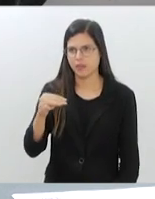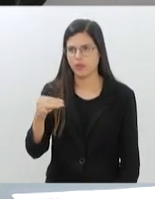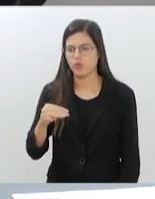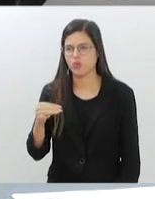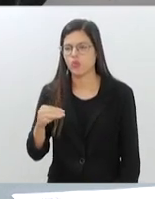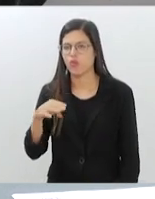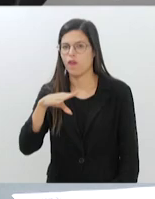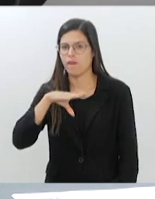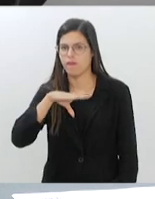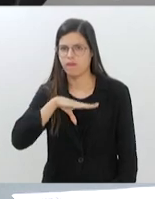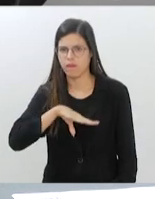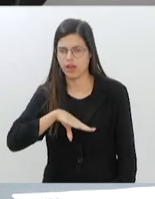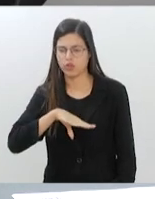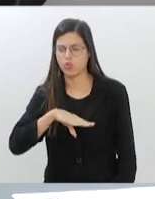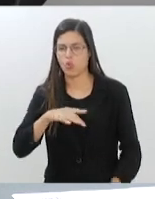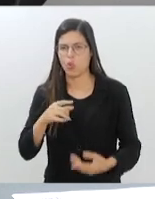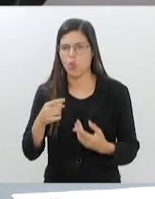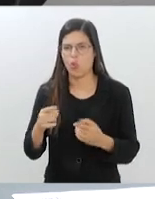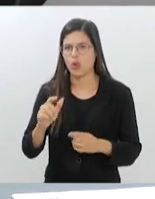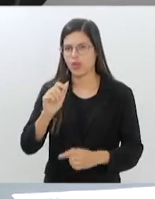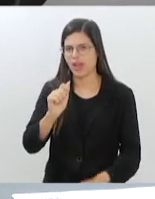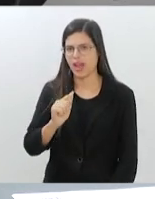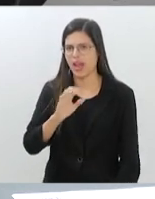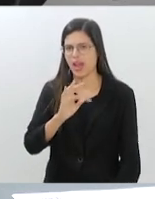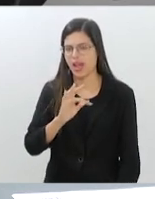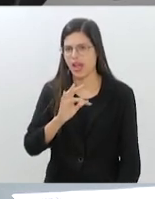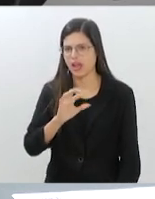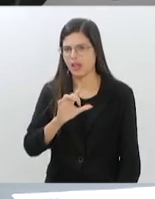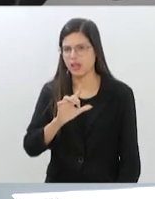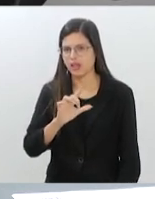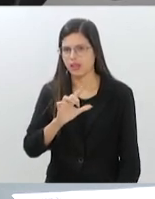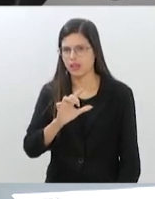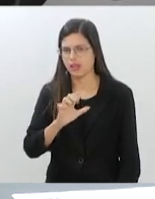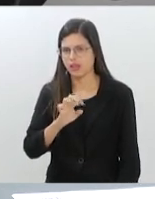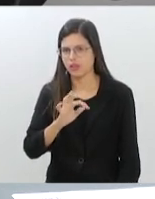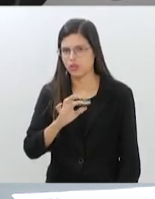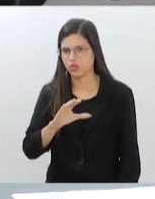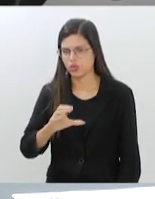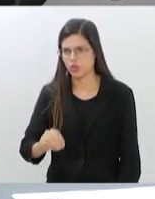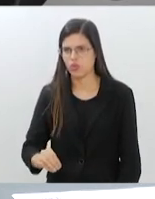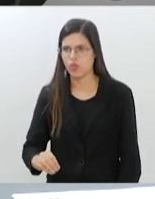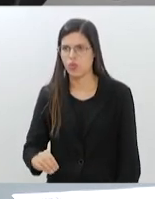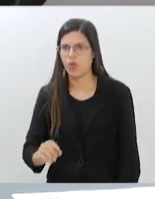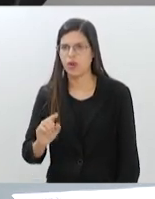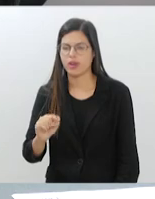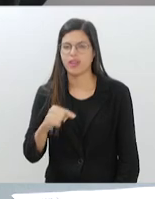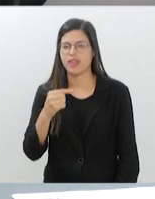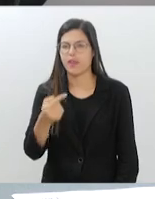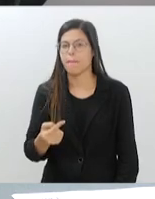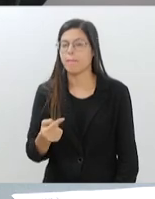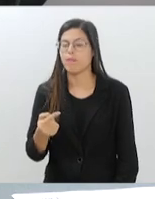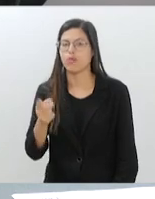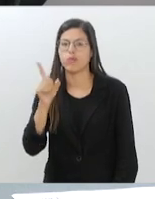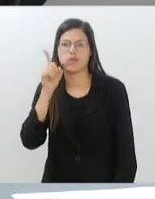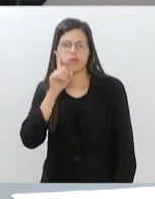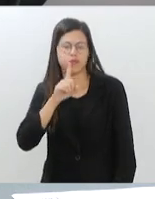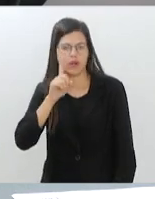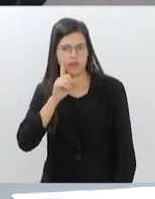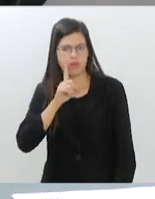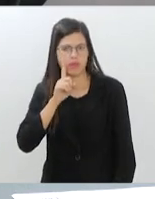Atlético Mineiro e às 21:45 O Glorioso Flamengo contra